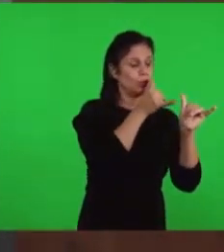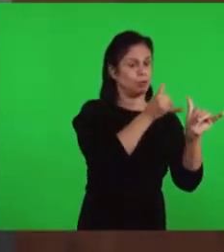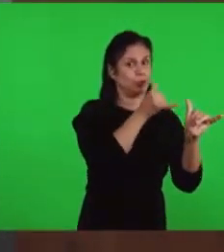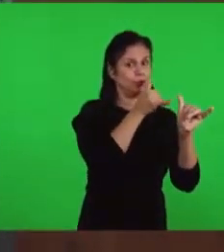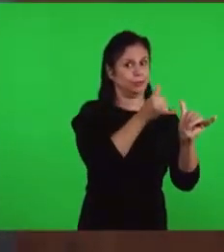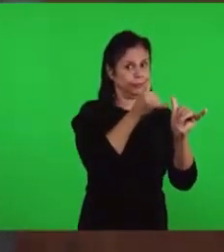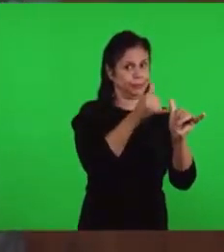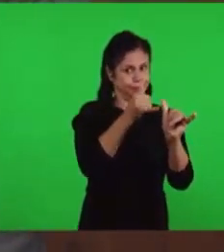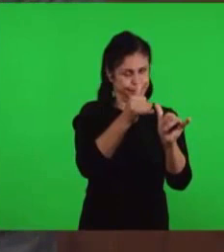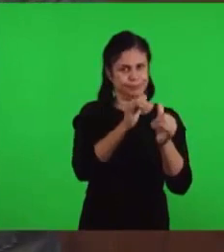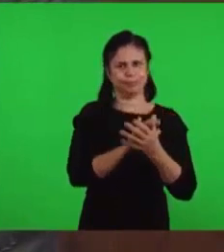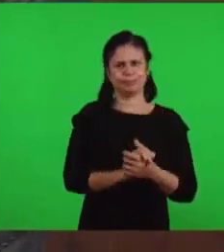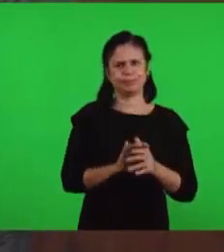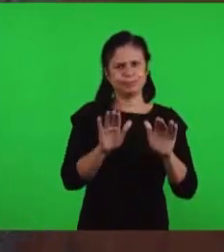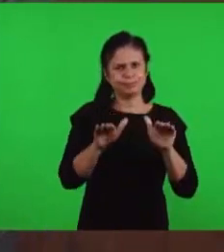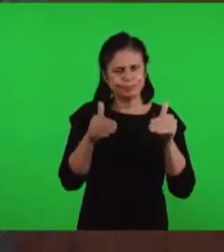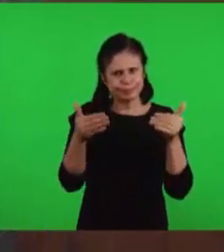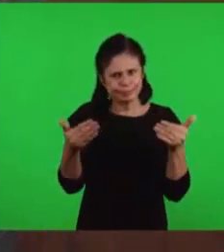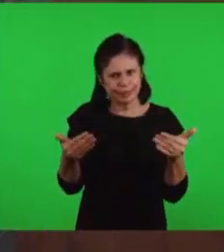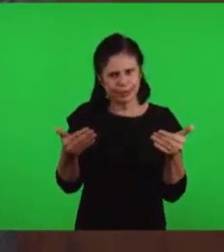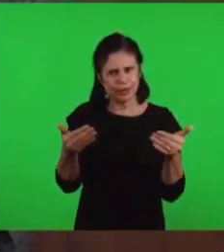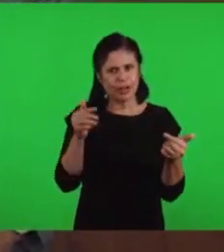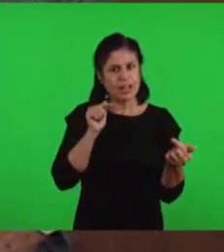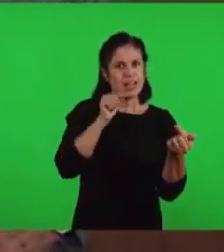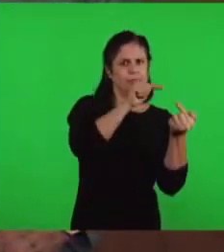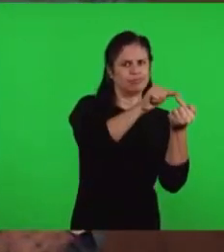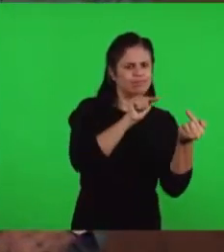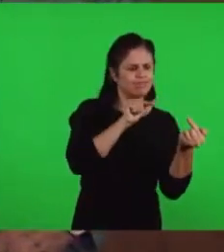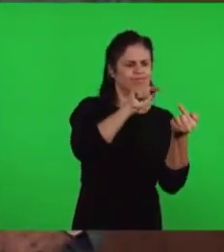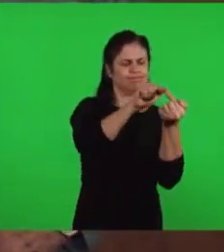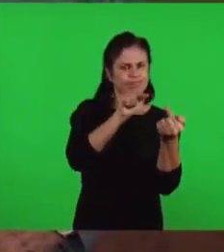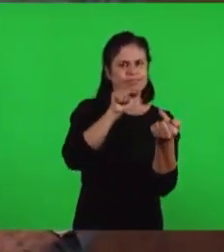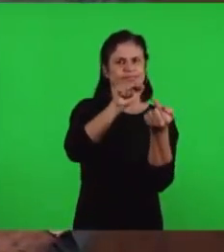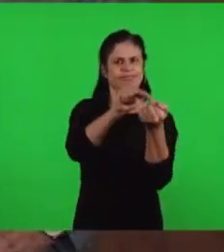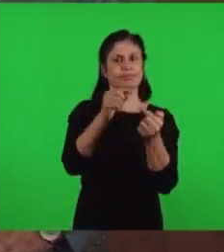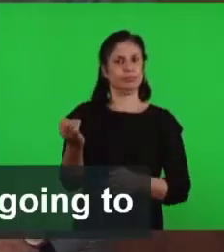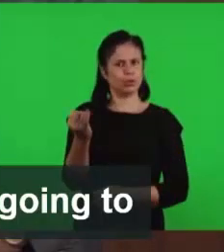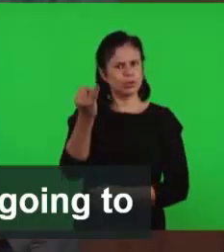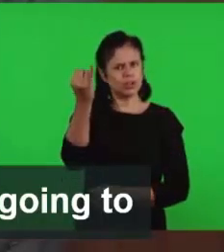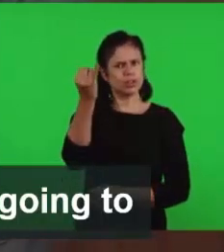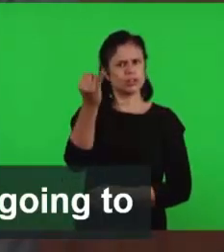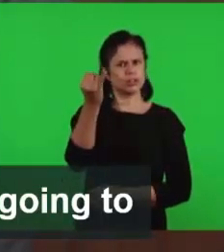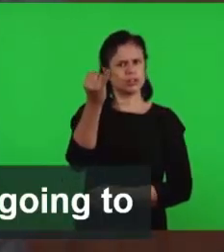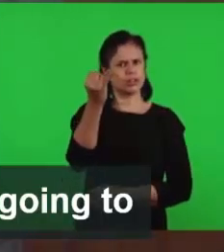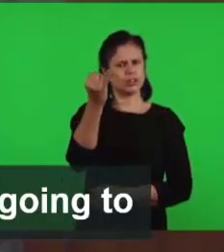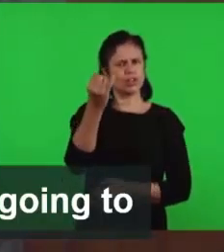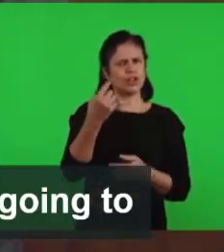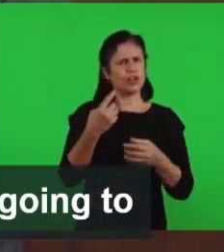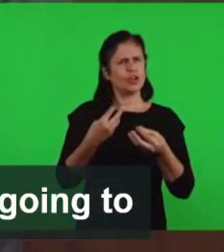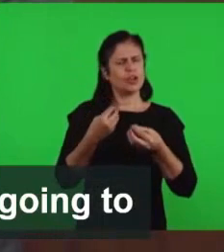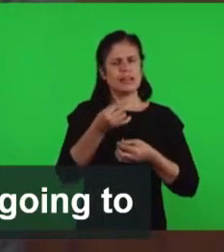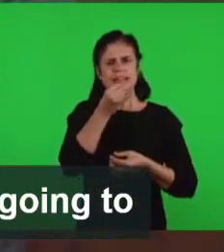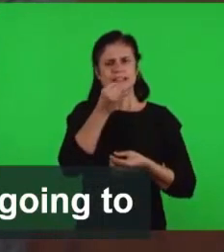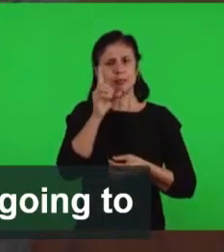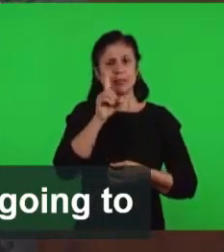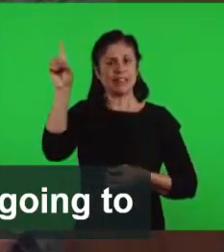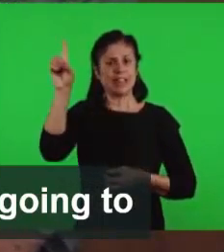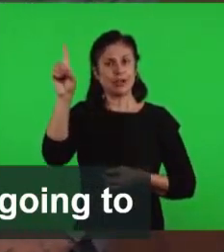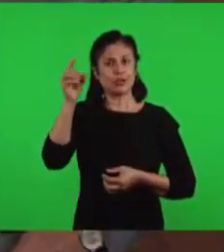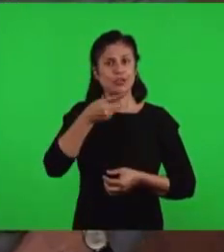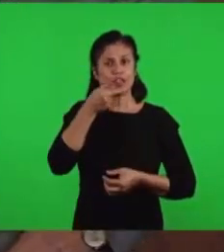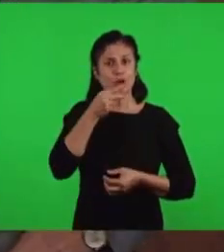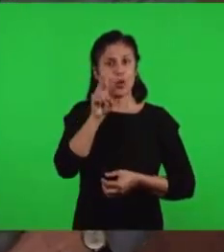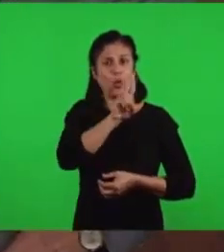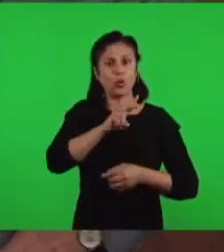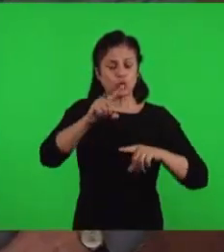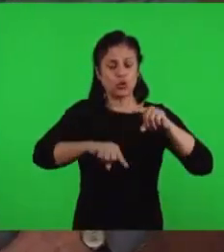assuntos a respeito Então essas ênfases são importantes porque a forma Como Deus falou com João e